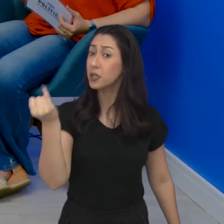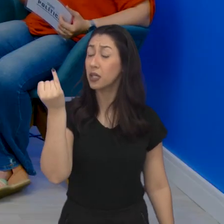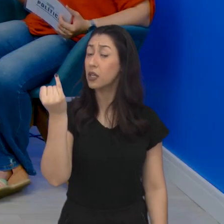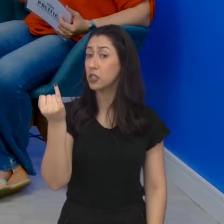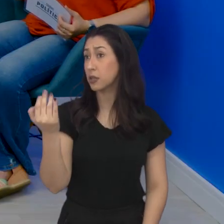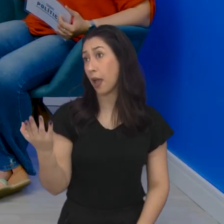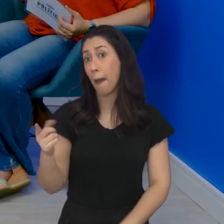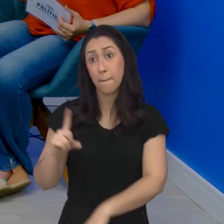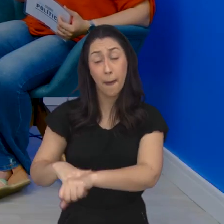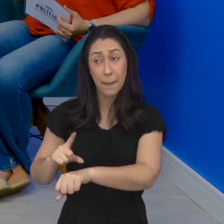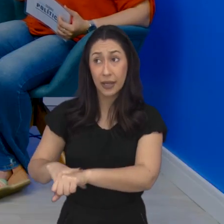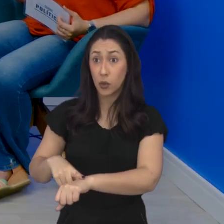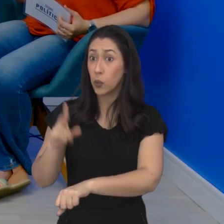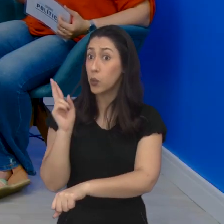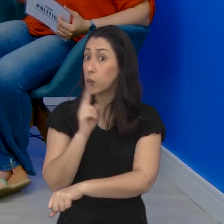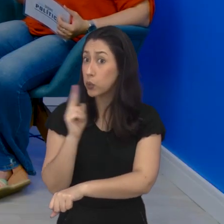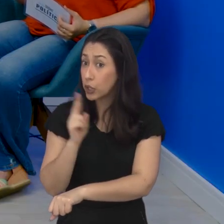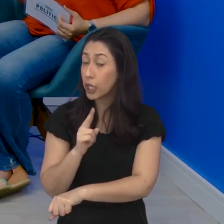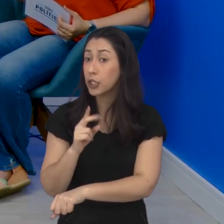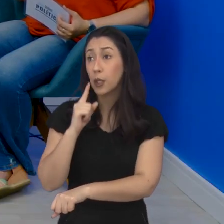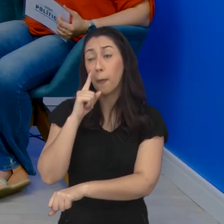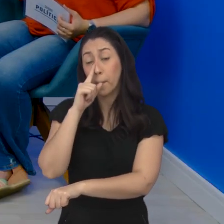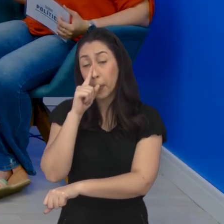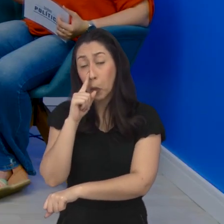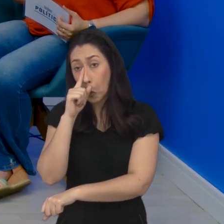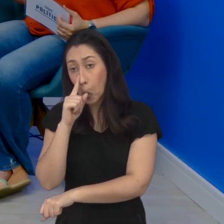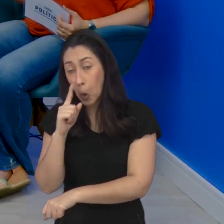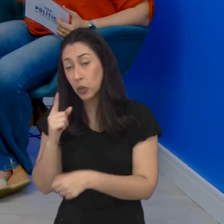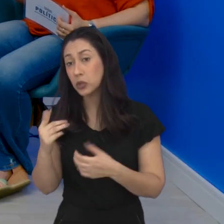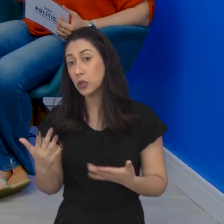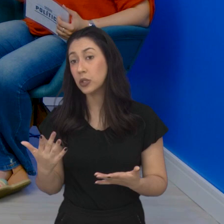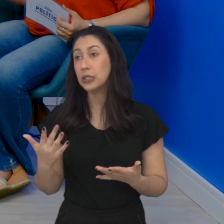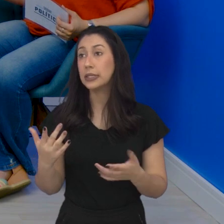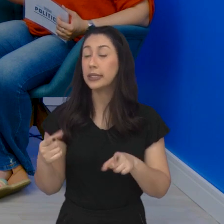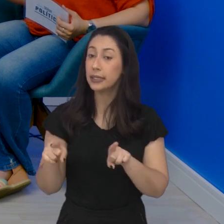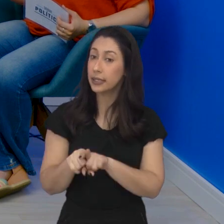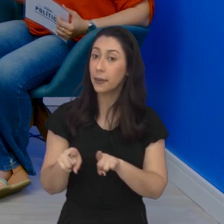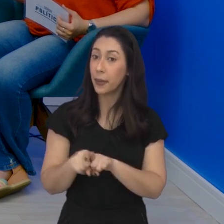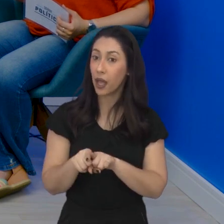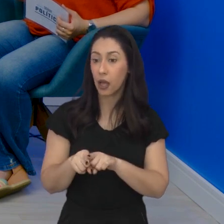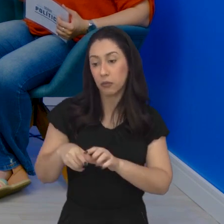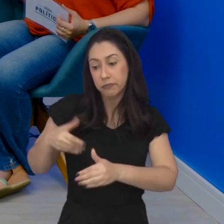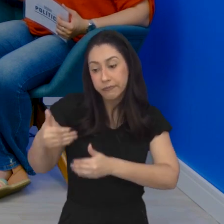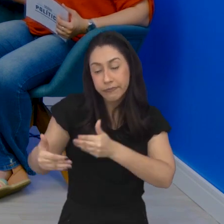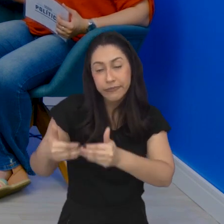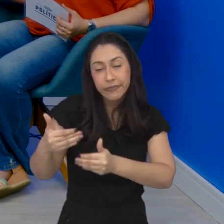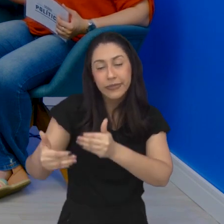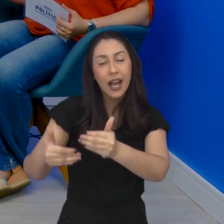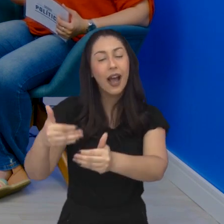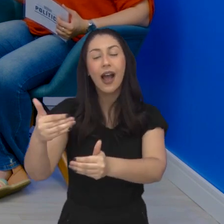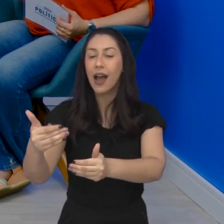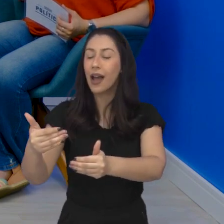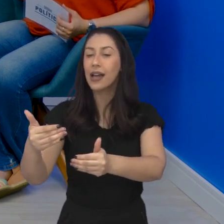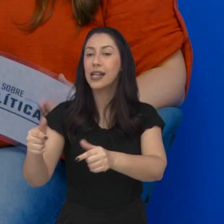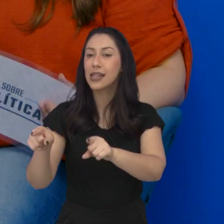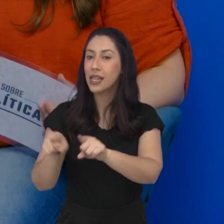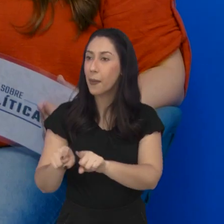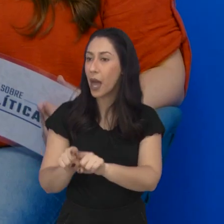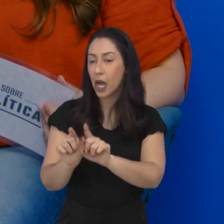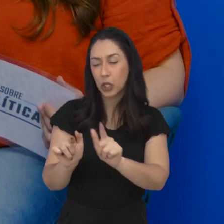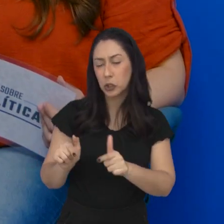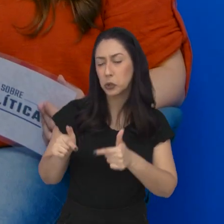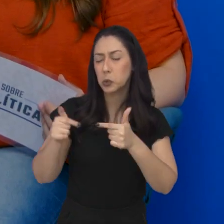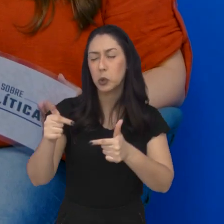importante tanto para situações emergenciais, ali, né, que estão prestes a acontecer, podem ser evitadas, quanto a longo prazo, né, para a gente começar